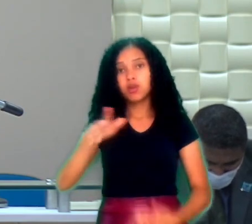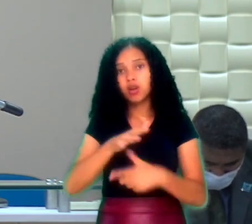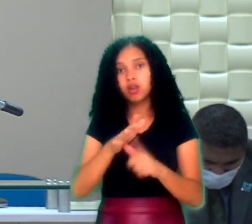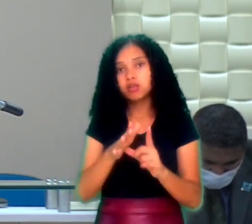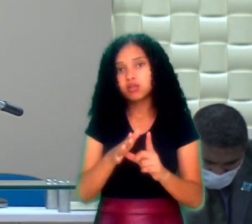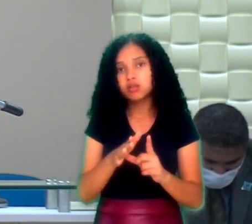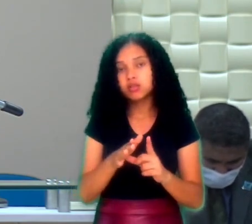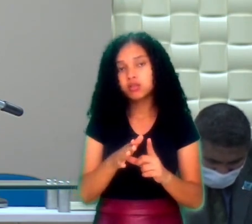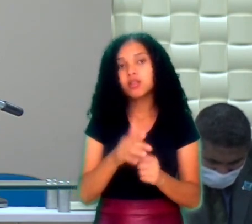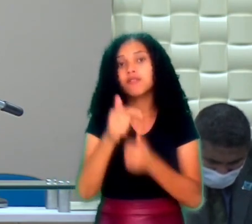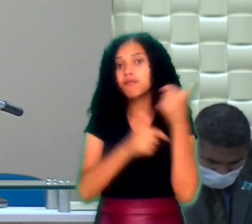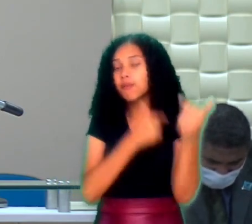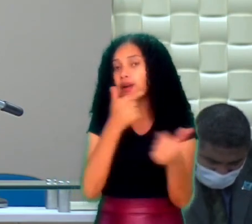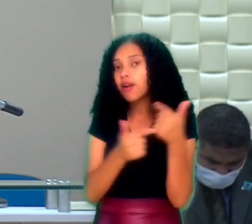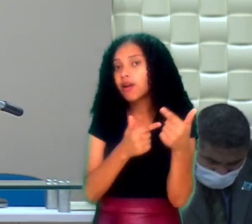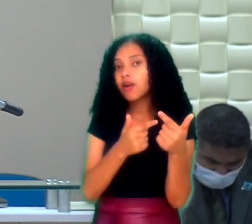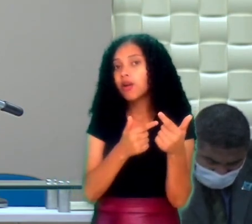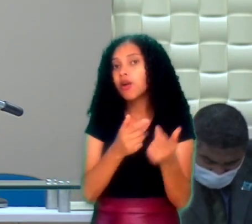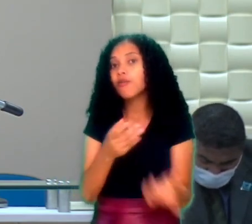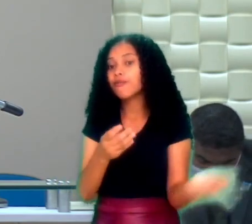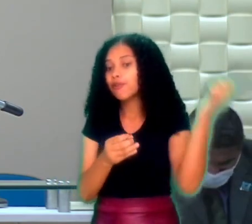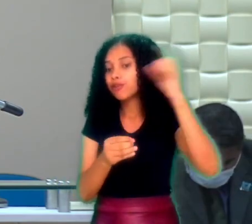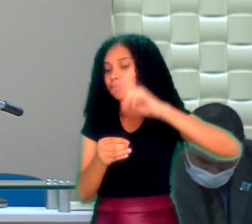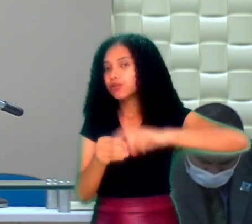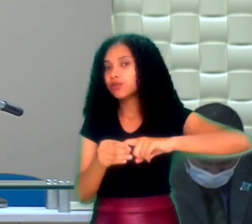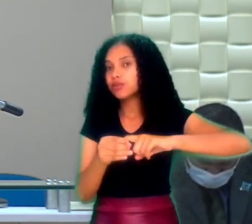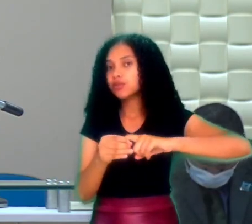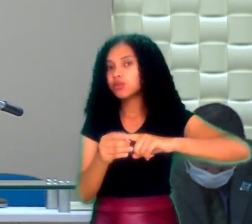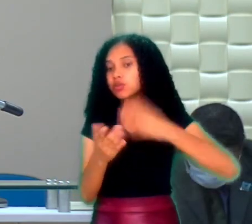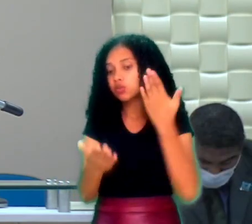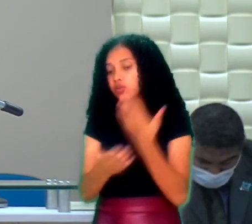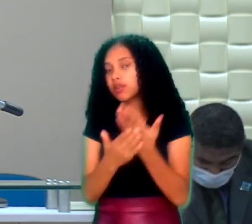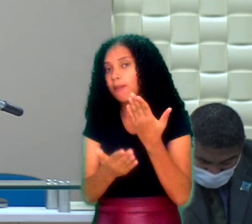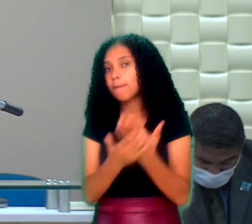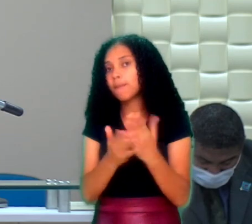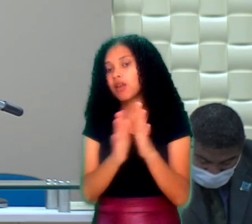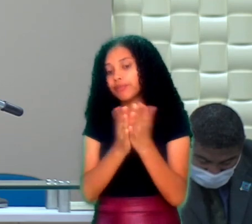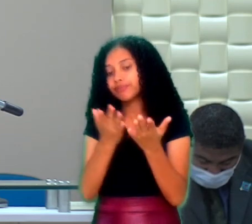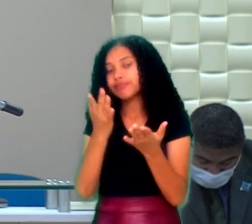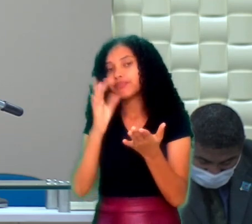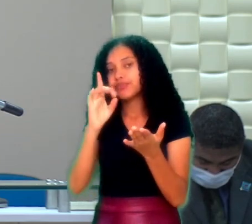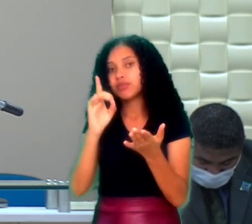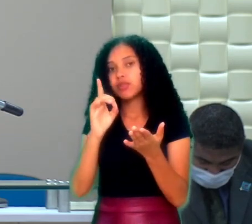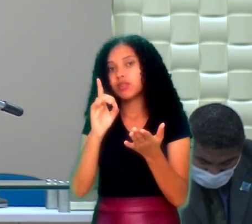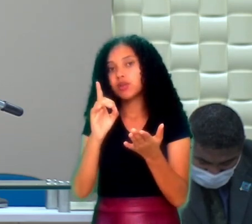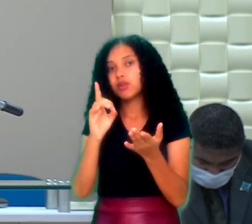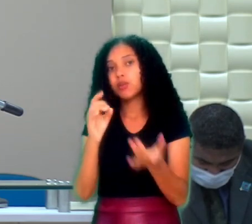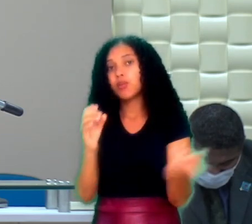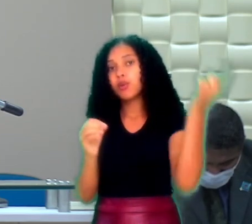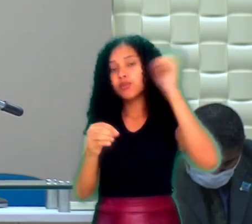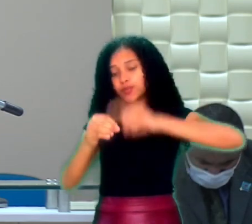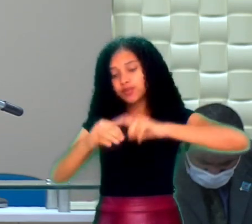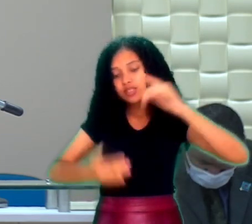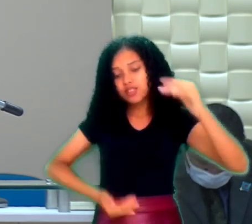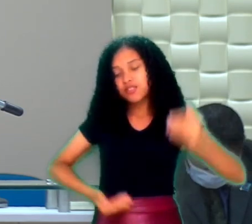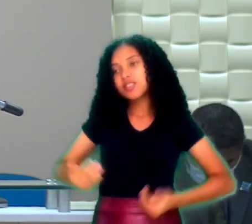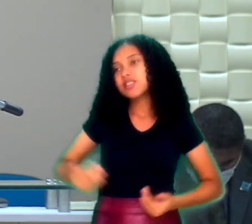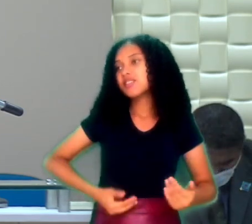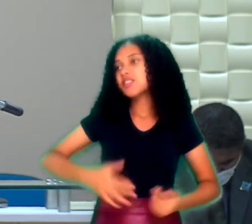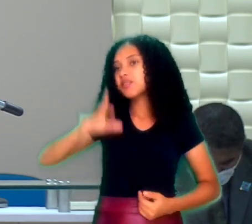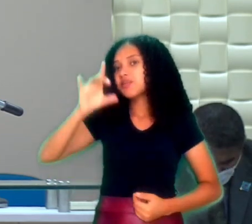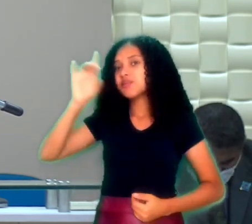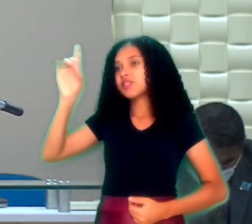seja aquele que acha que nem precisa de Jesus, porque algumas pessoas, quando nós as evangelizamos, elas